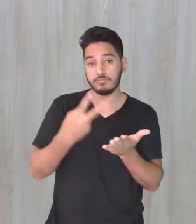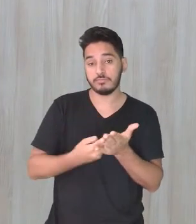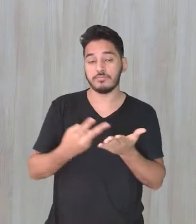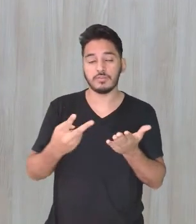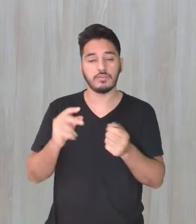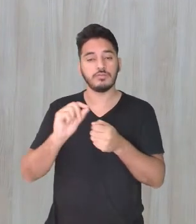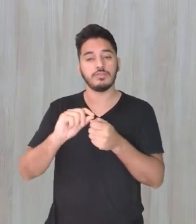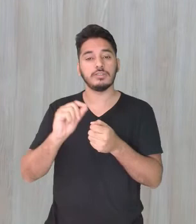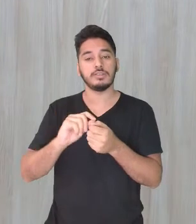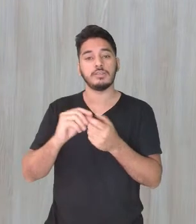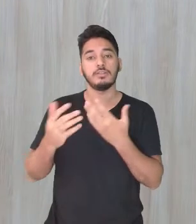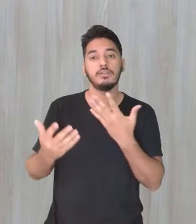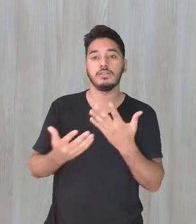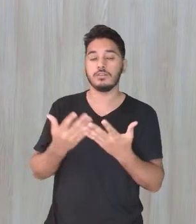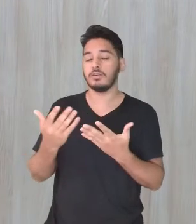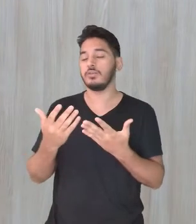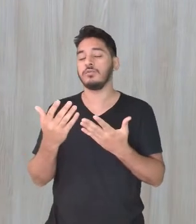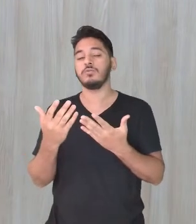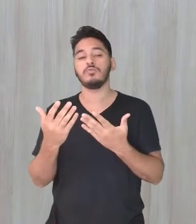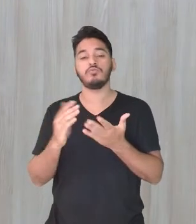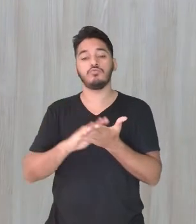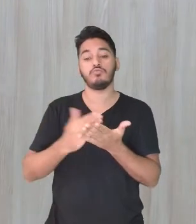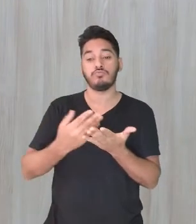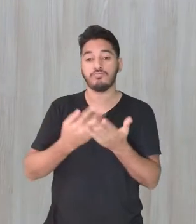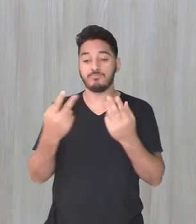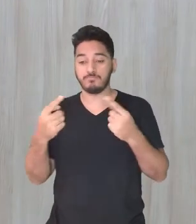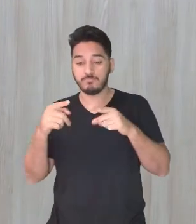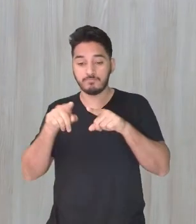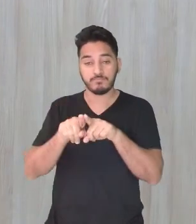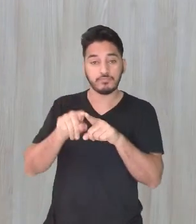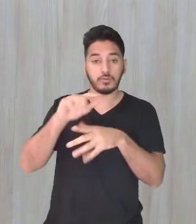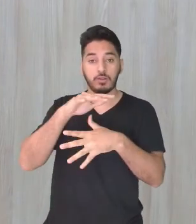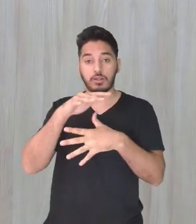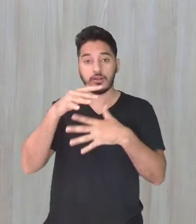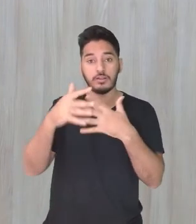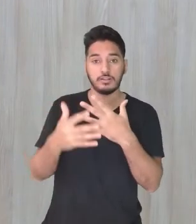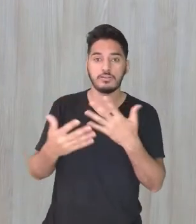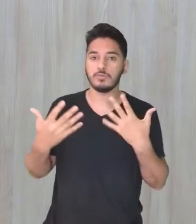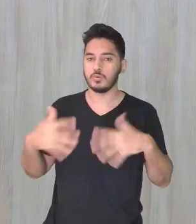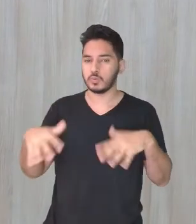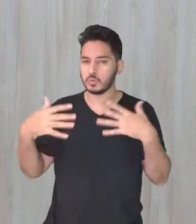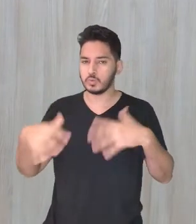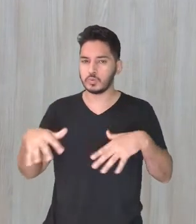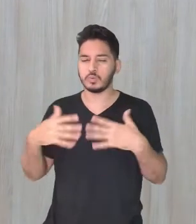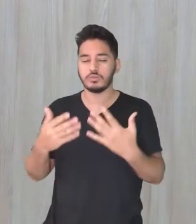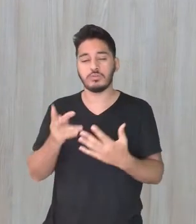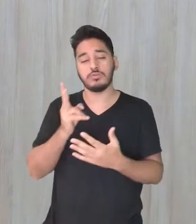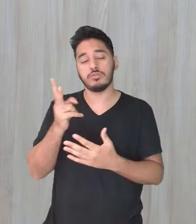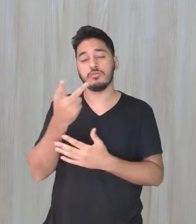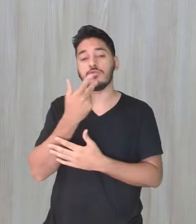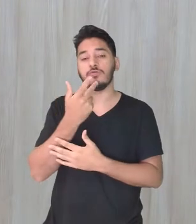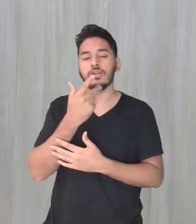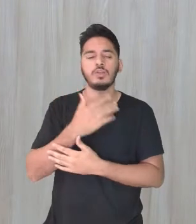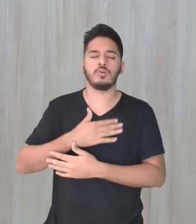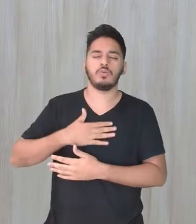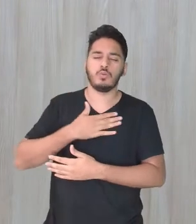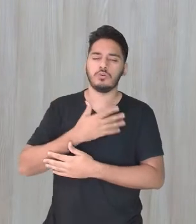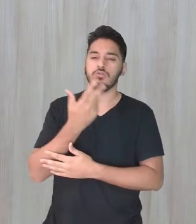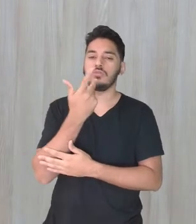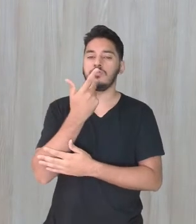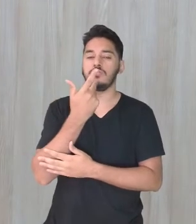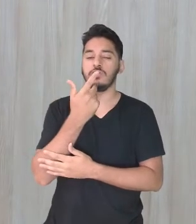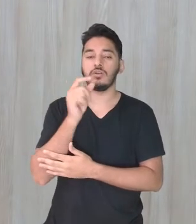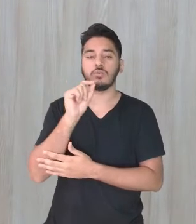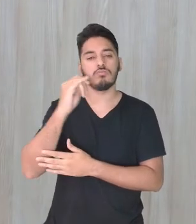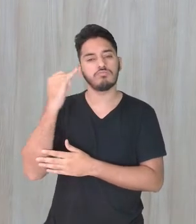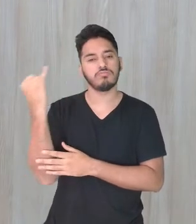né, fazendo aí essa tradução simultânea para a língua brasileira de sinais. Então, como eu sempre digo e gosto de reforçar,